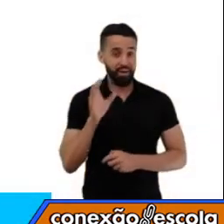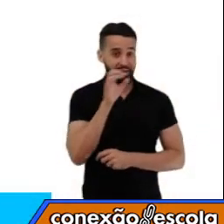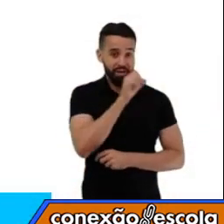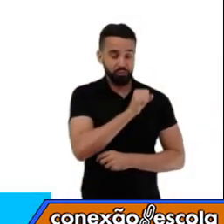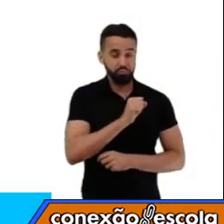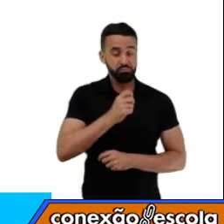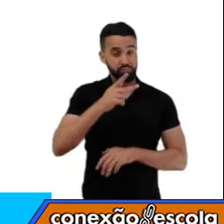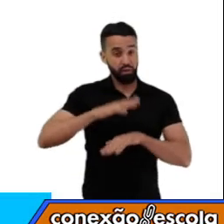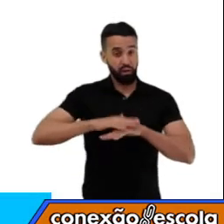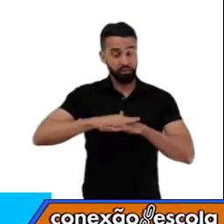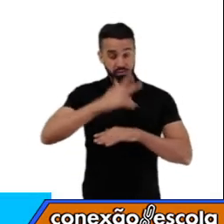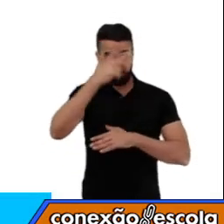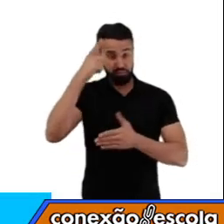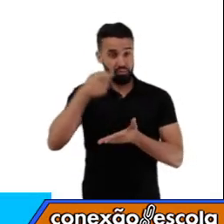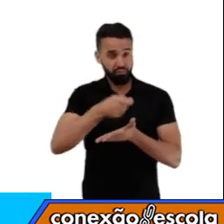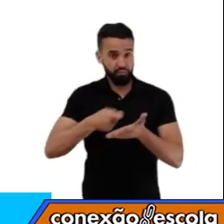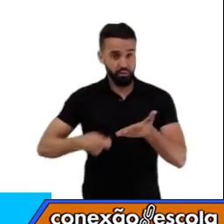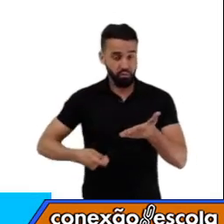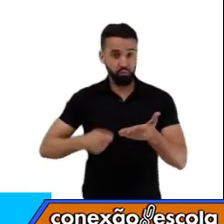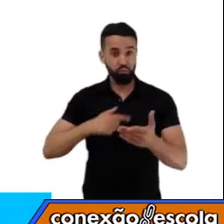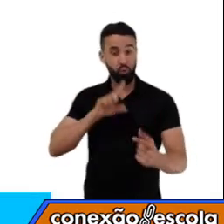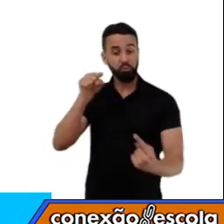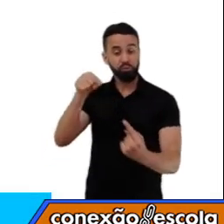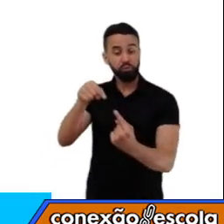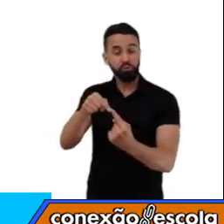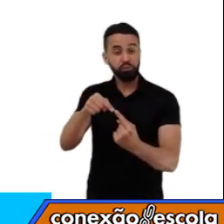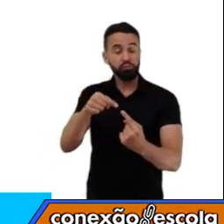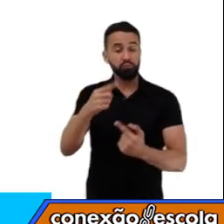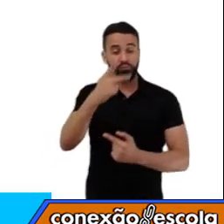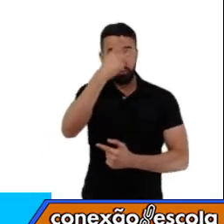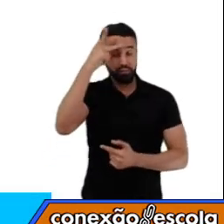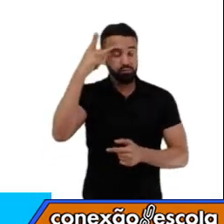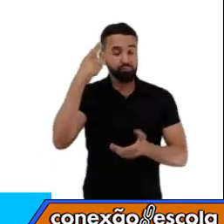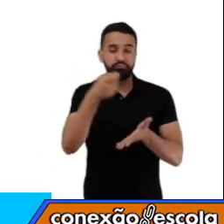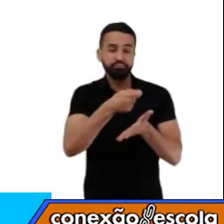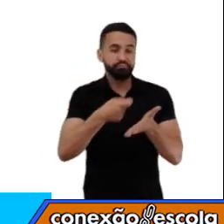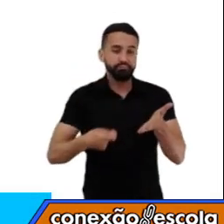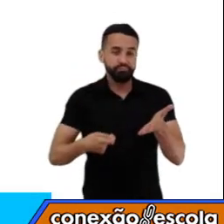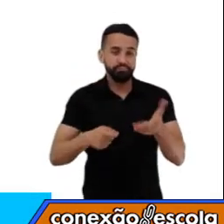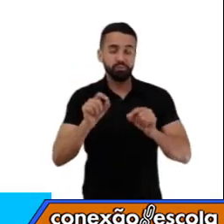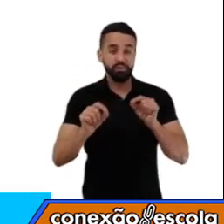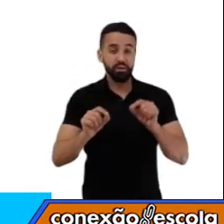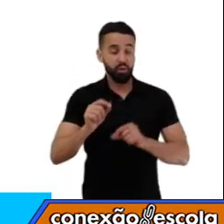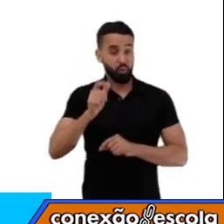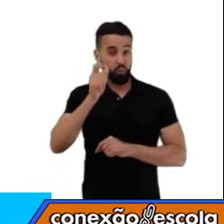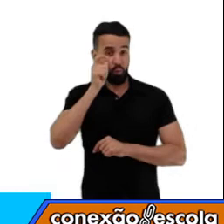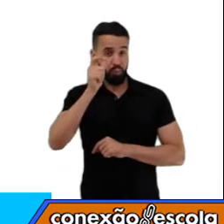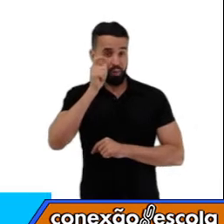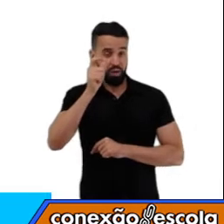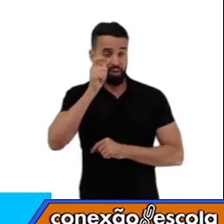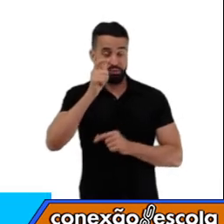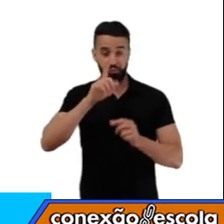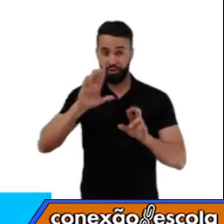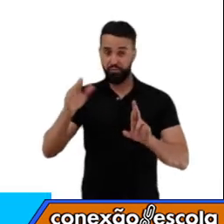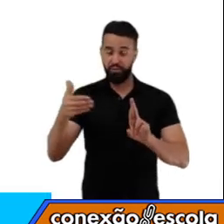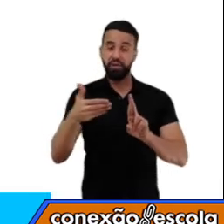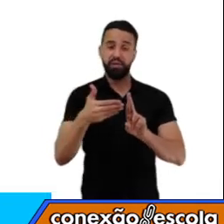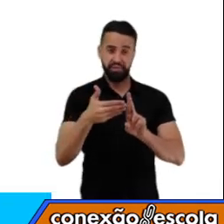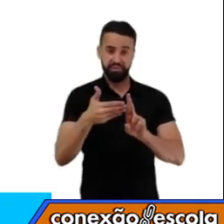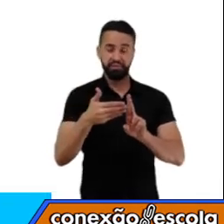escreveu o texto para quem o texto foi escrito isso se dá através da observação das